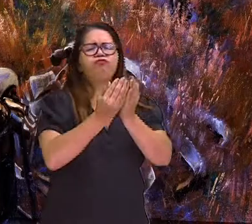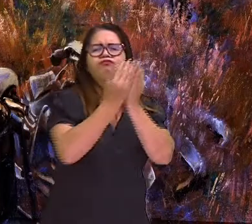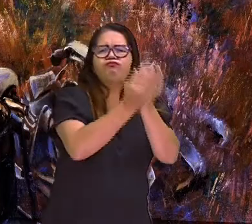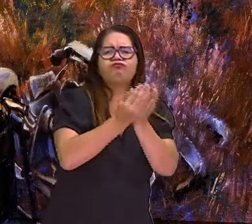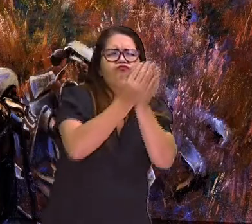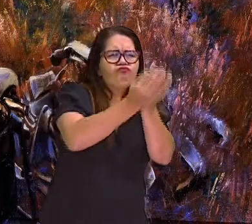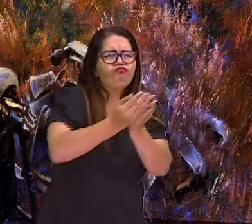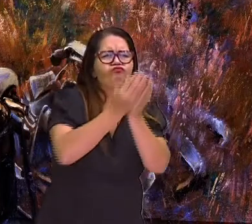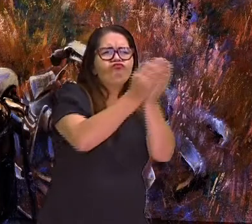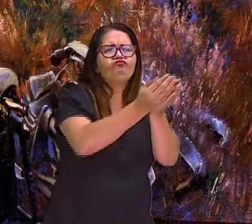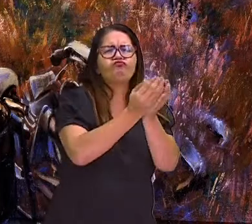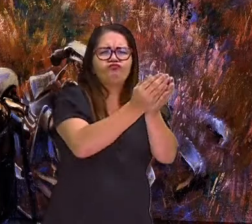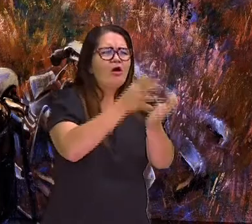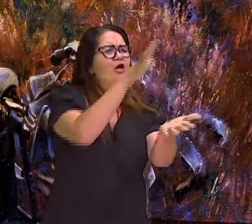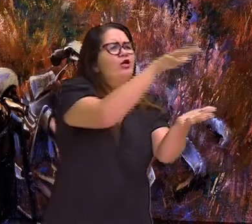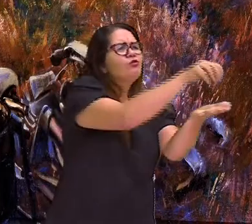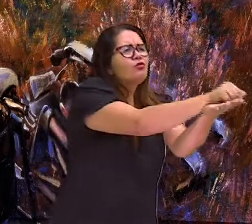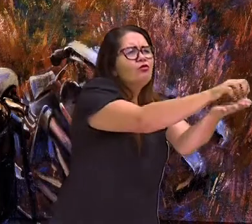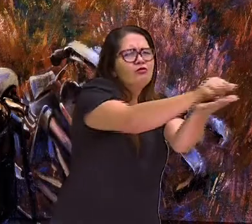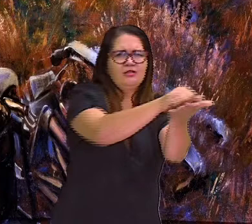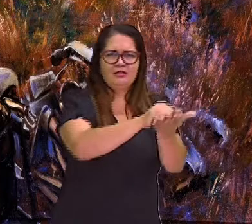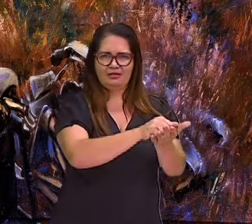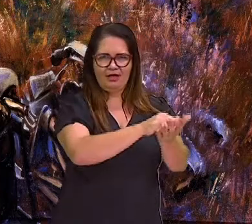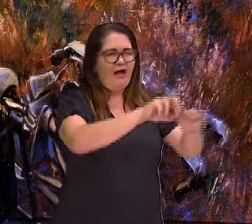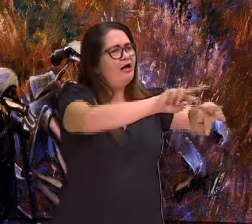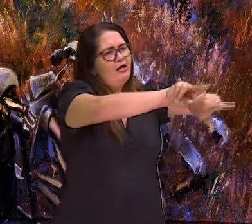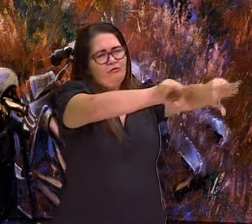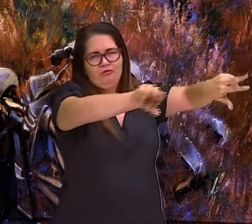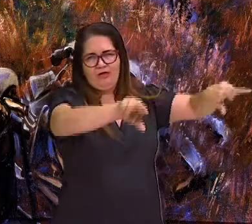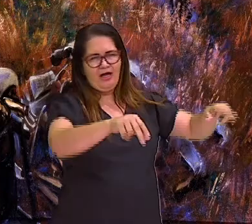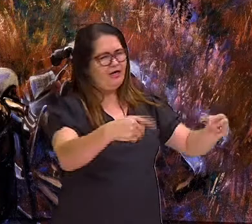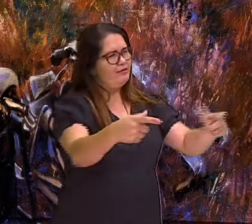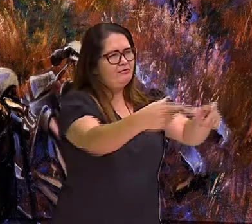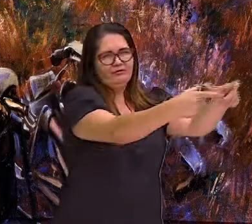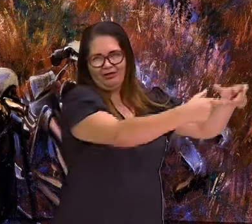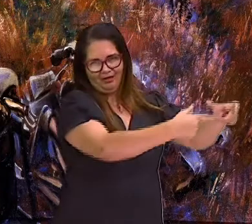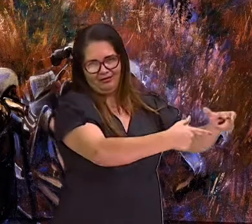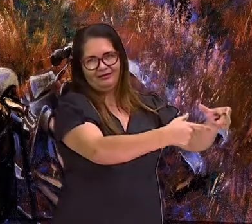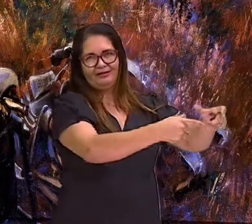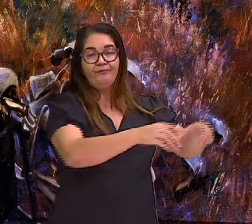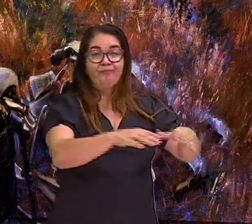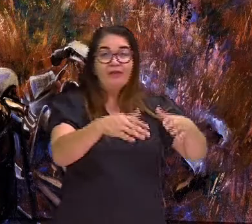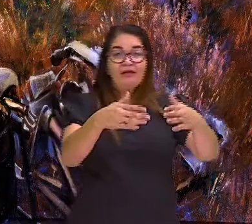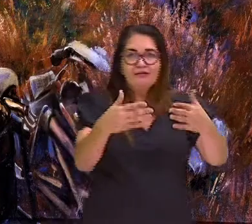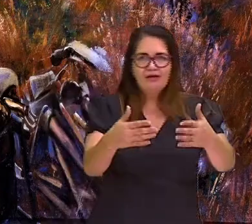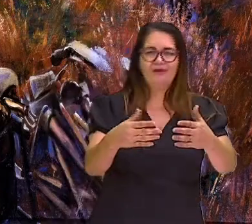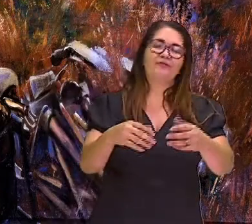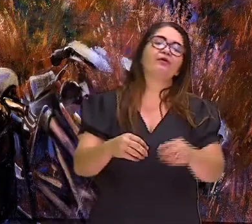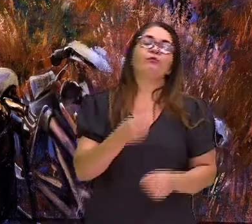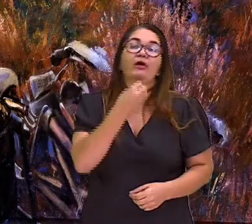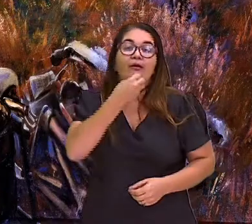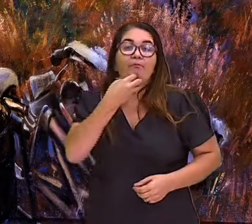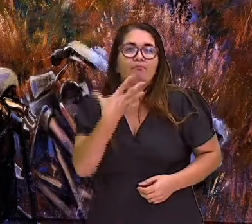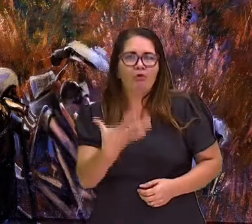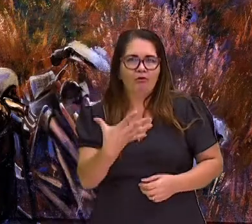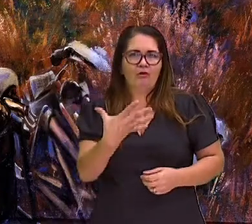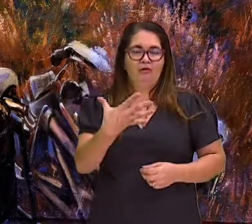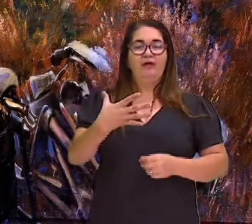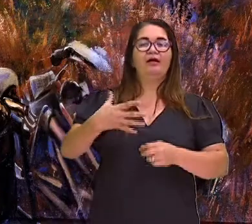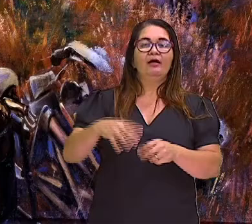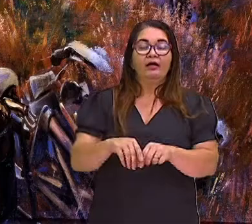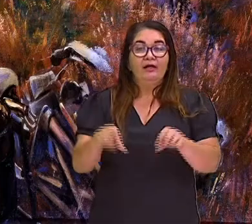de comércio foram fundadas para encontrar as regiões que seriam colonizadas.